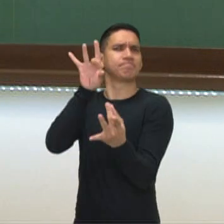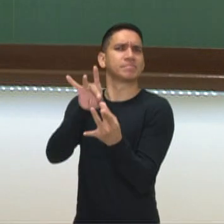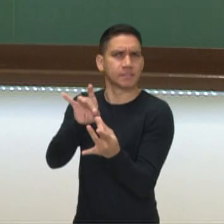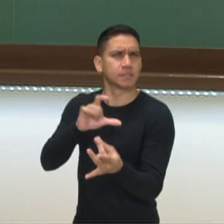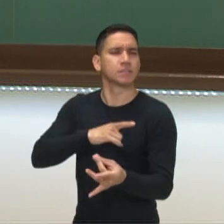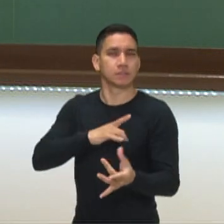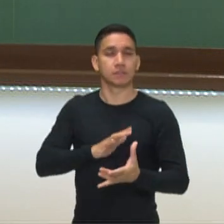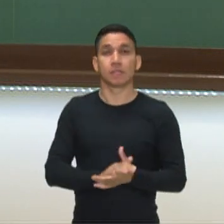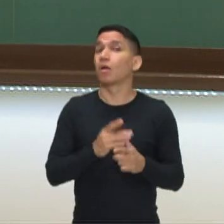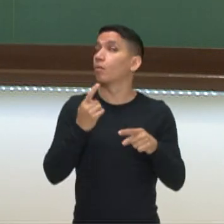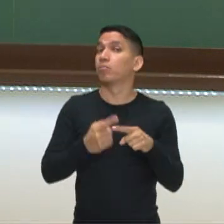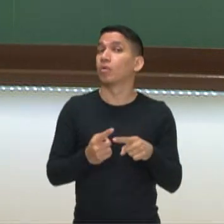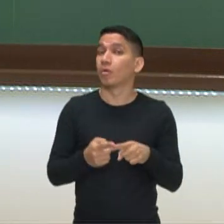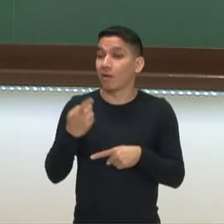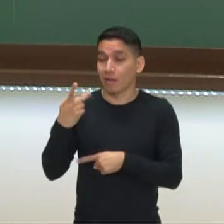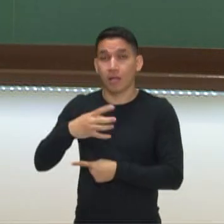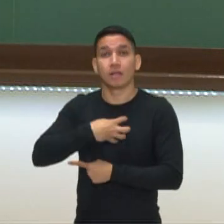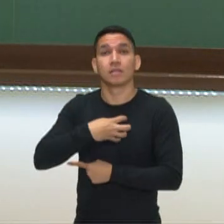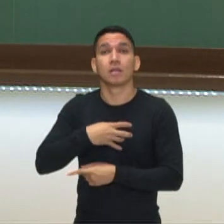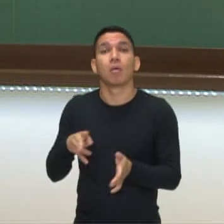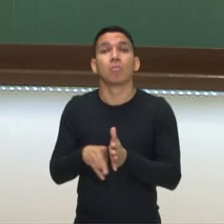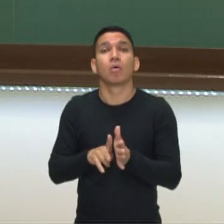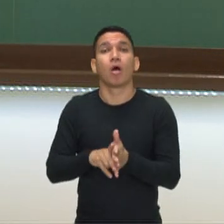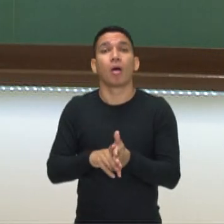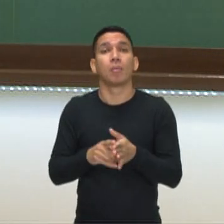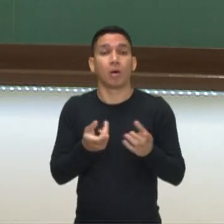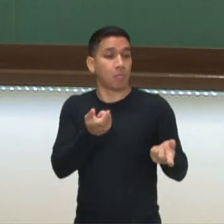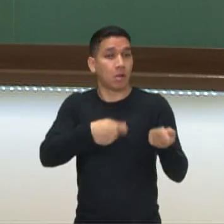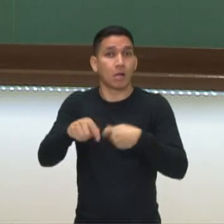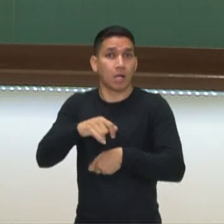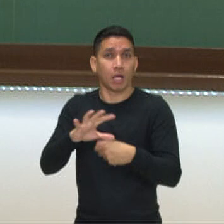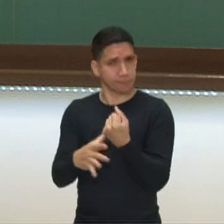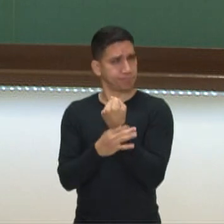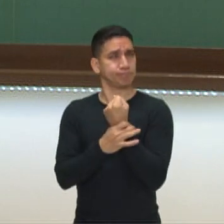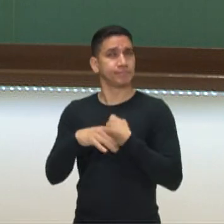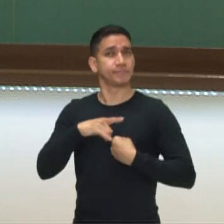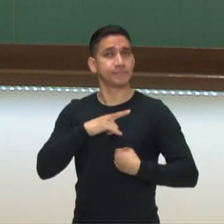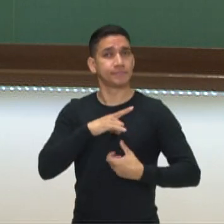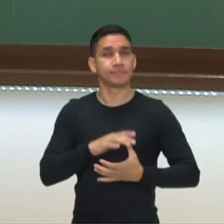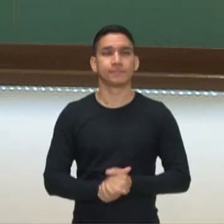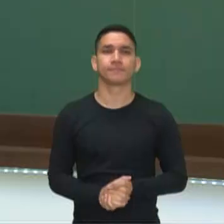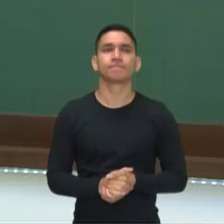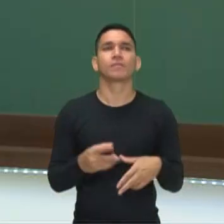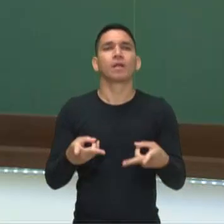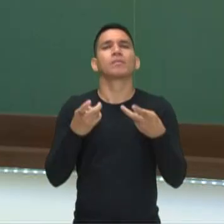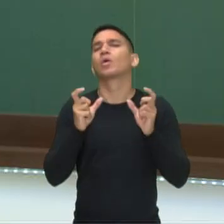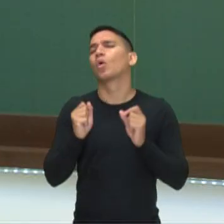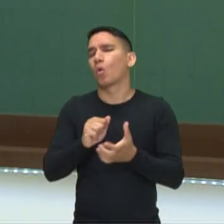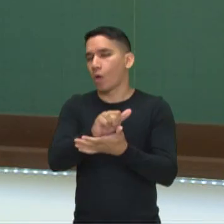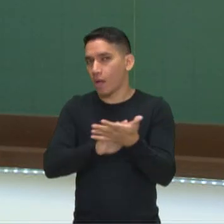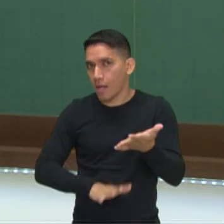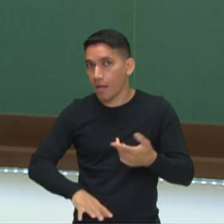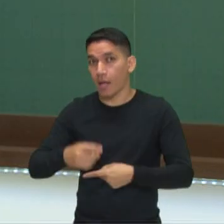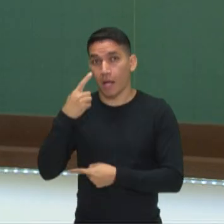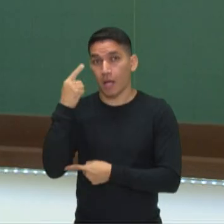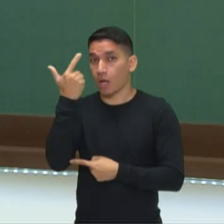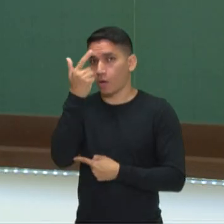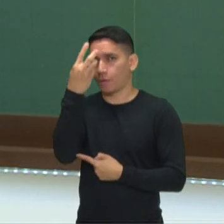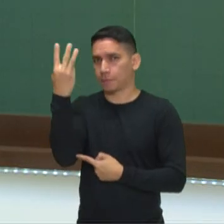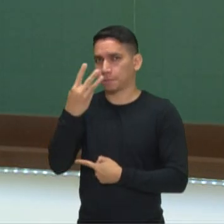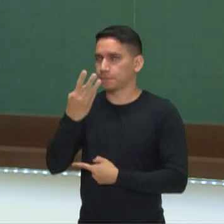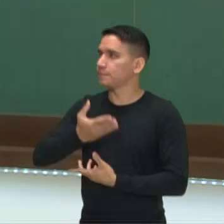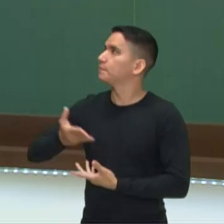específicos, né? Por quê? Porque assim ela tem um mercado garantido, tá? Então, veja, vamos para a nossa